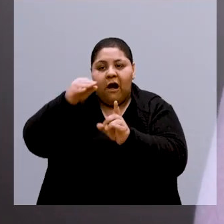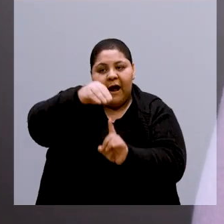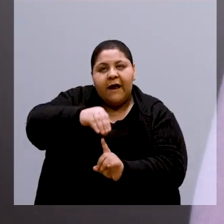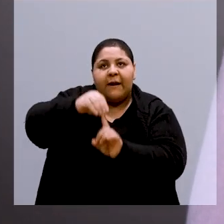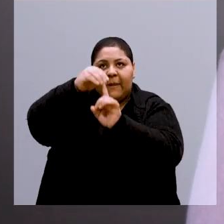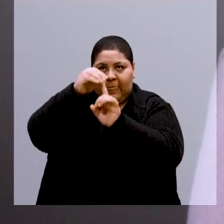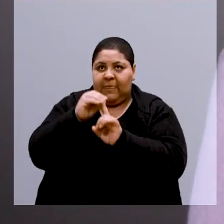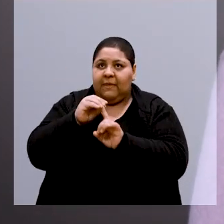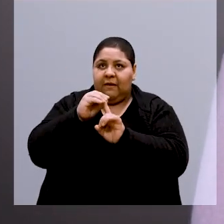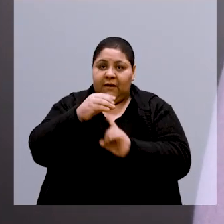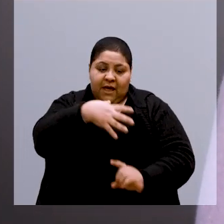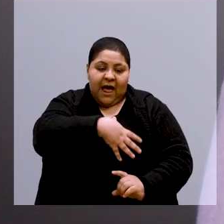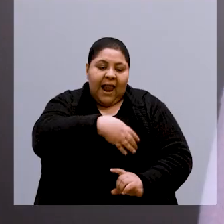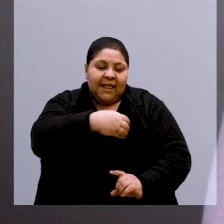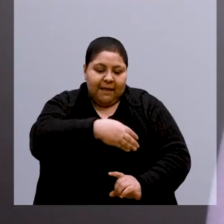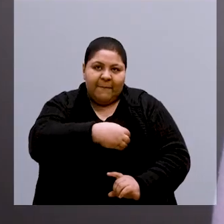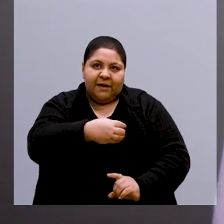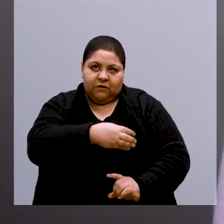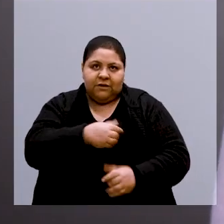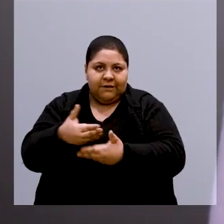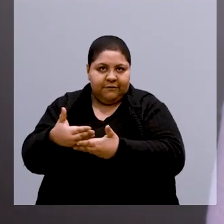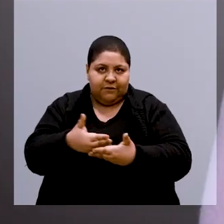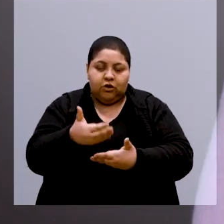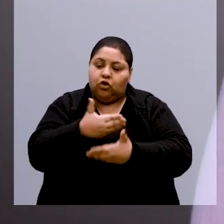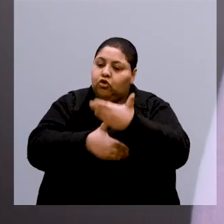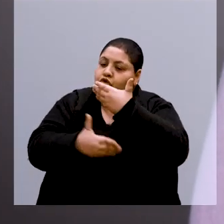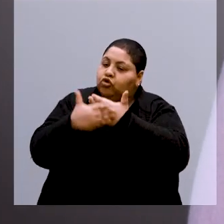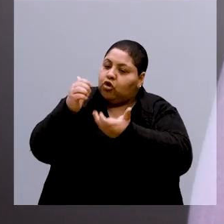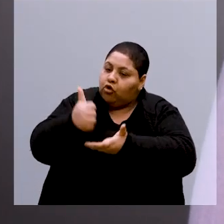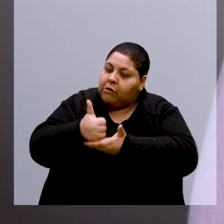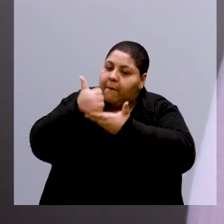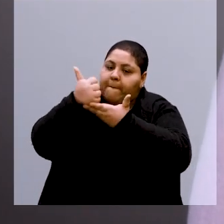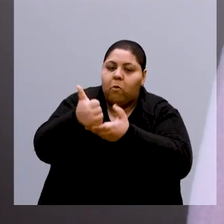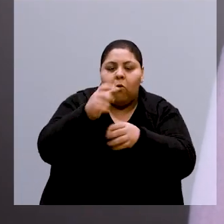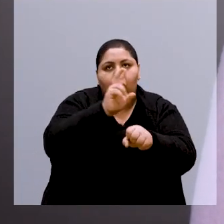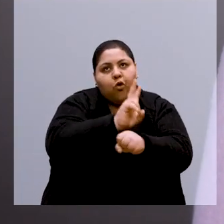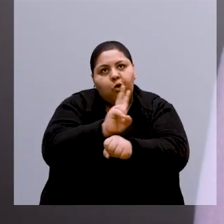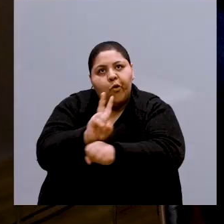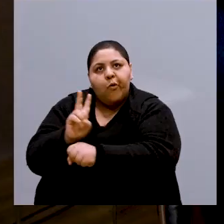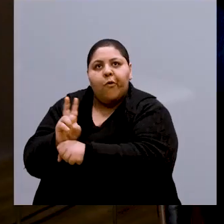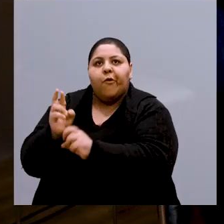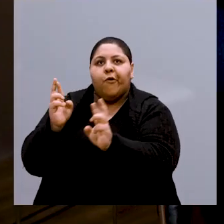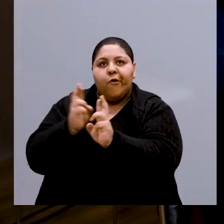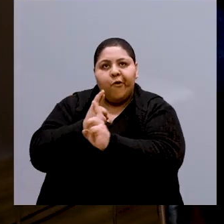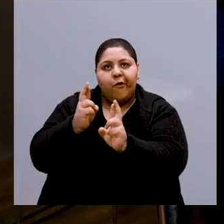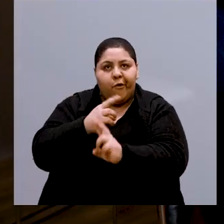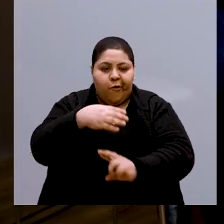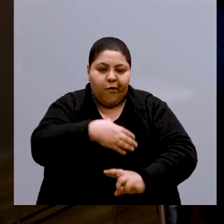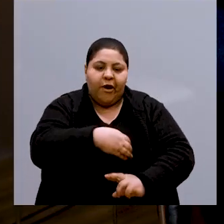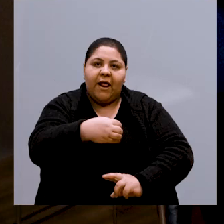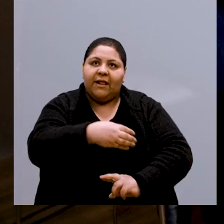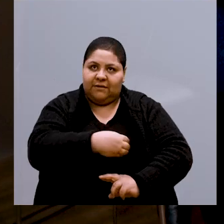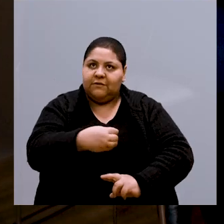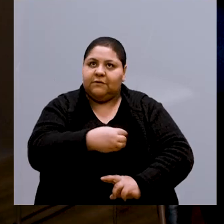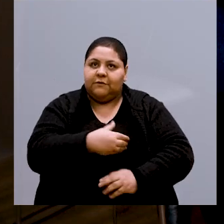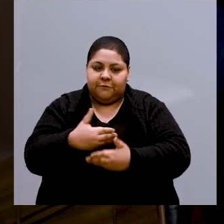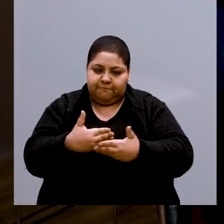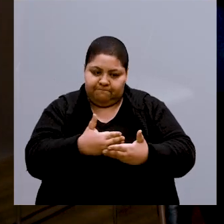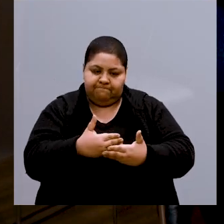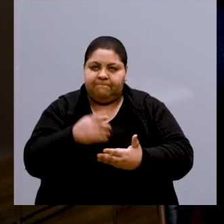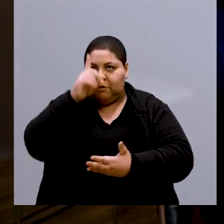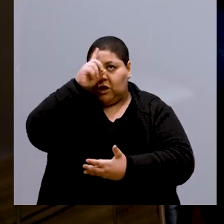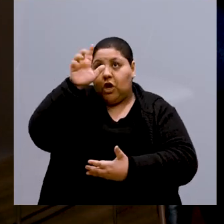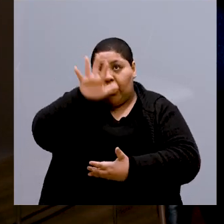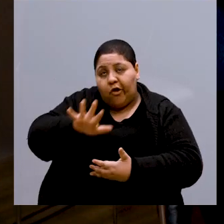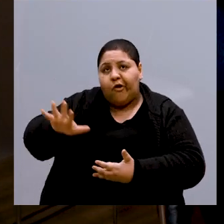né, priorizar as questões de aleitamento materno, né, todo apoio, proteção, né, em relação ao aleitamento materno. E